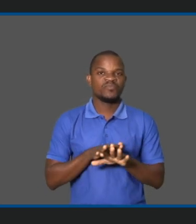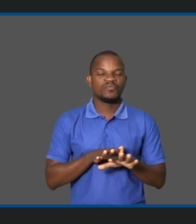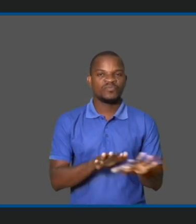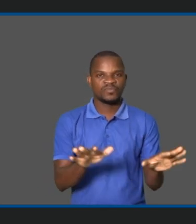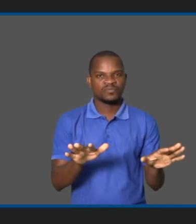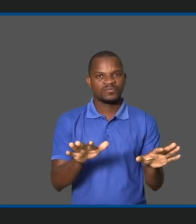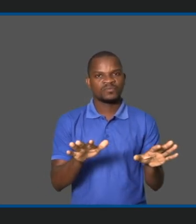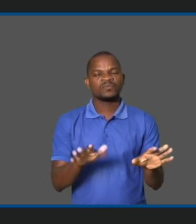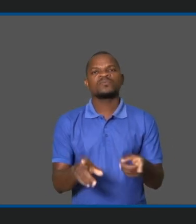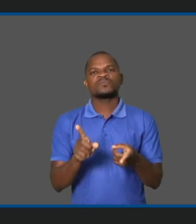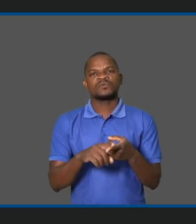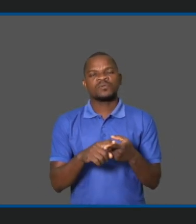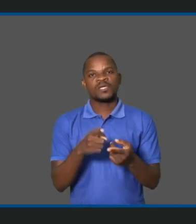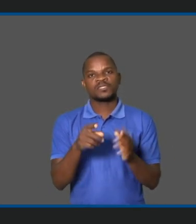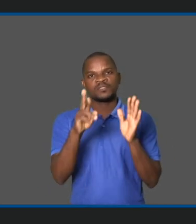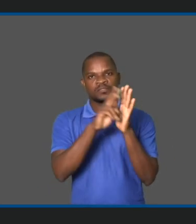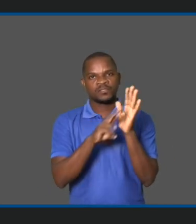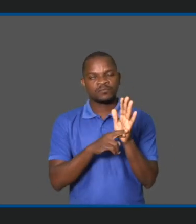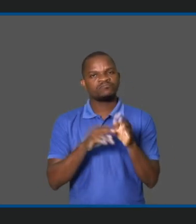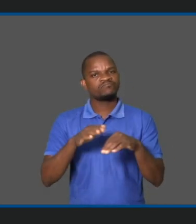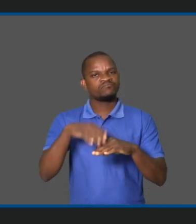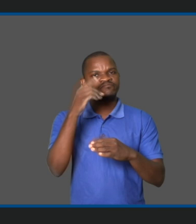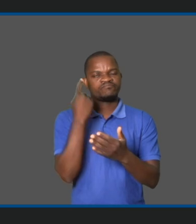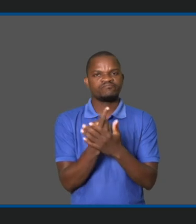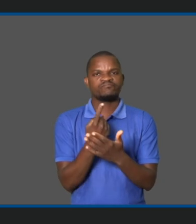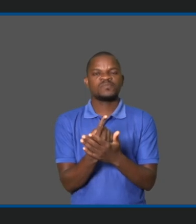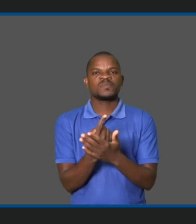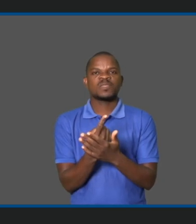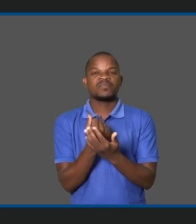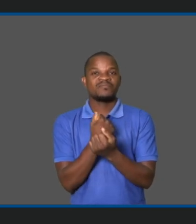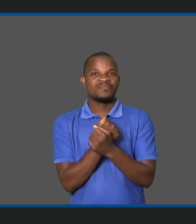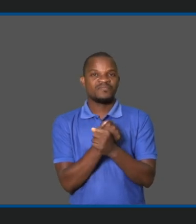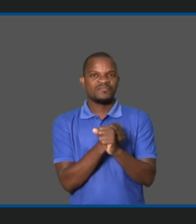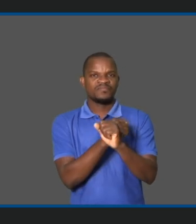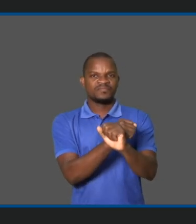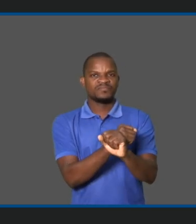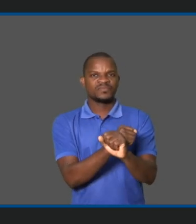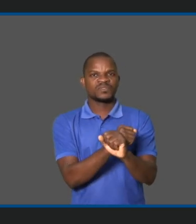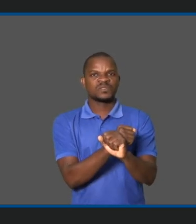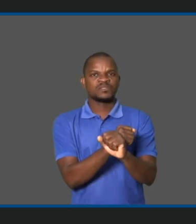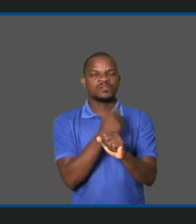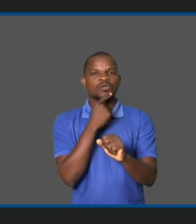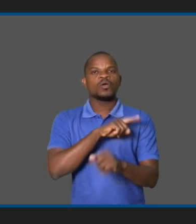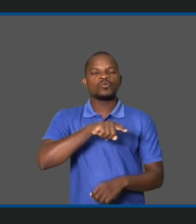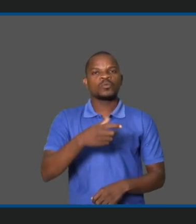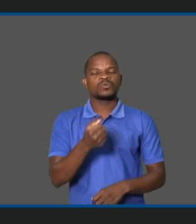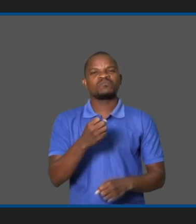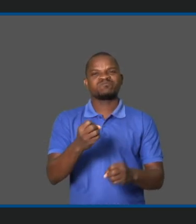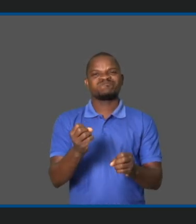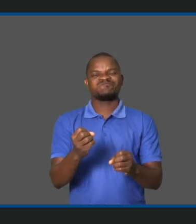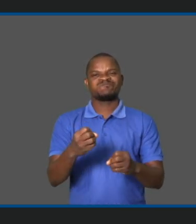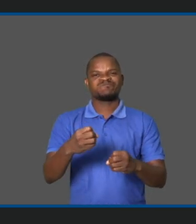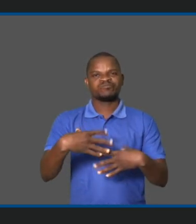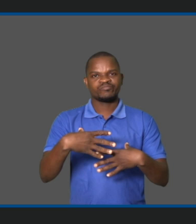para evitarmos também que sejamos infectados por esta Covid-19. É